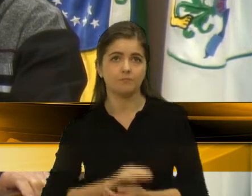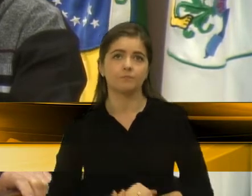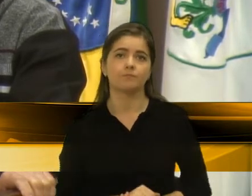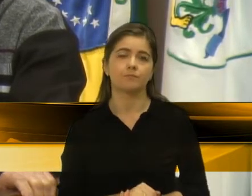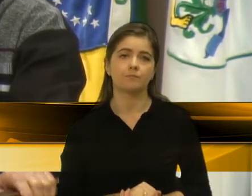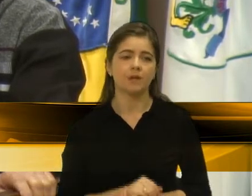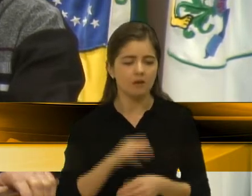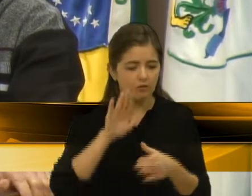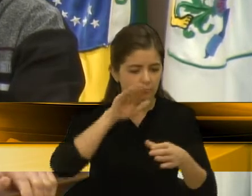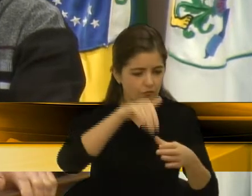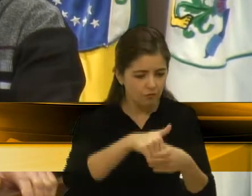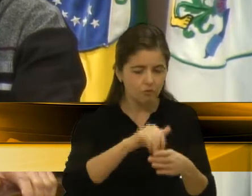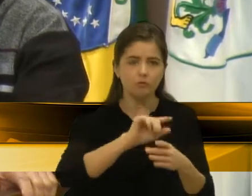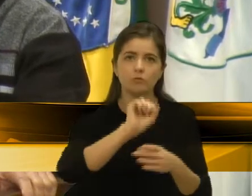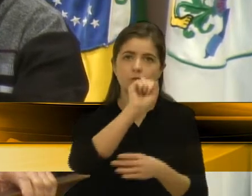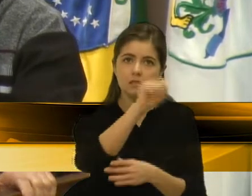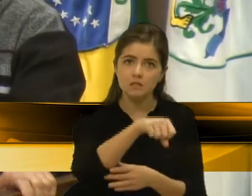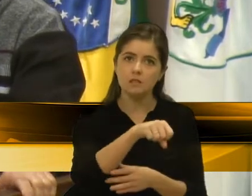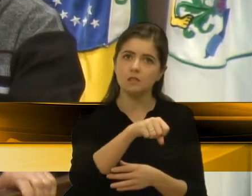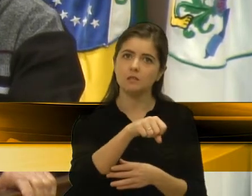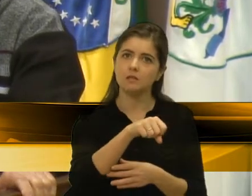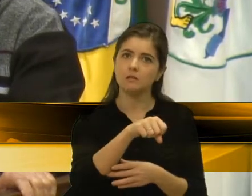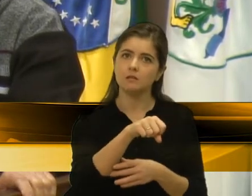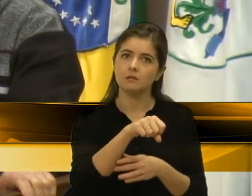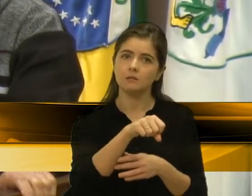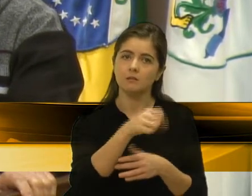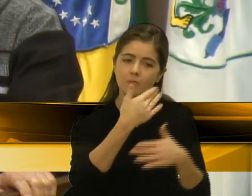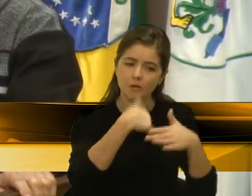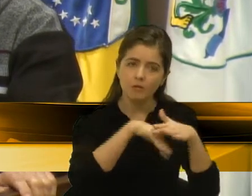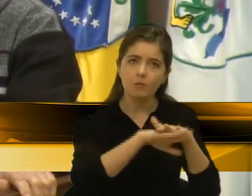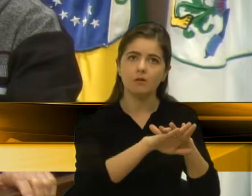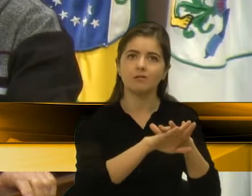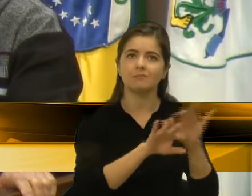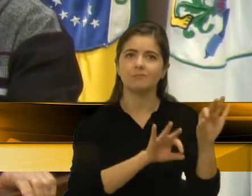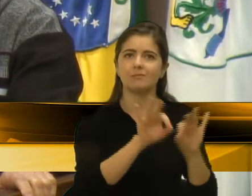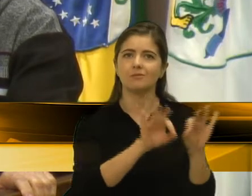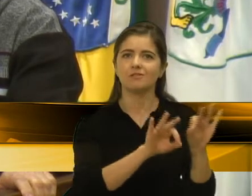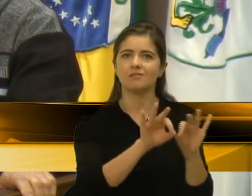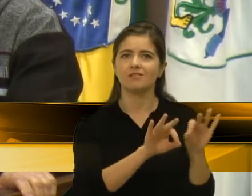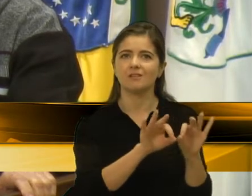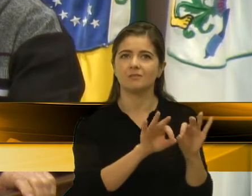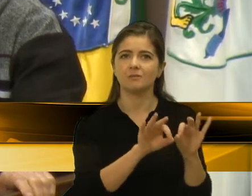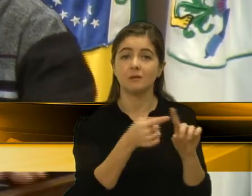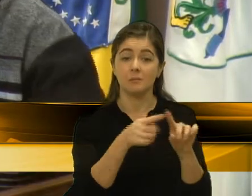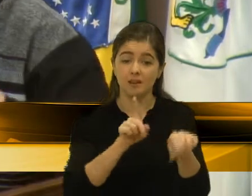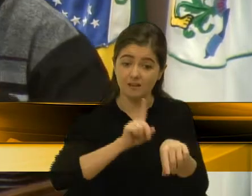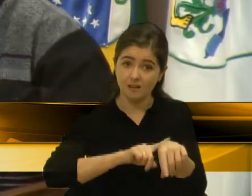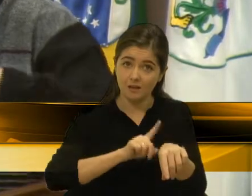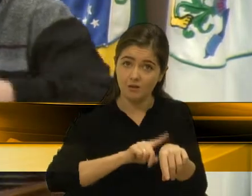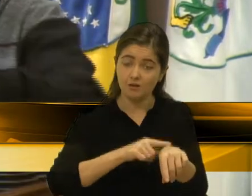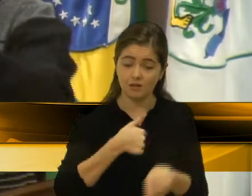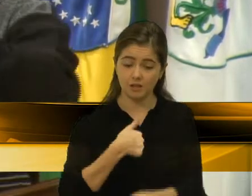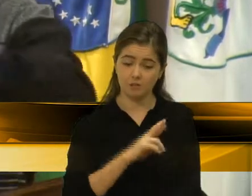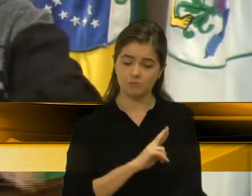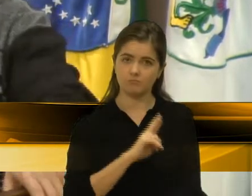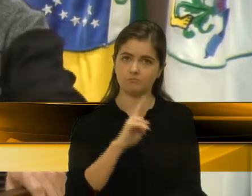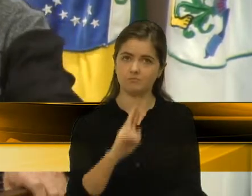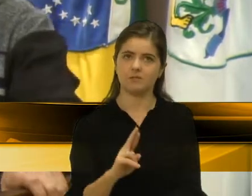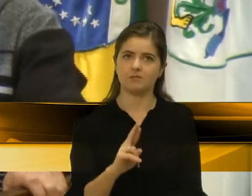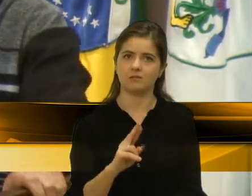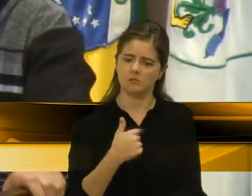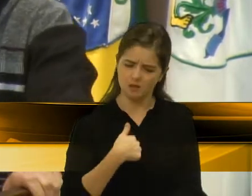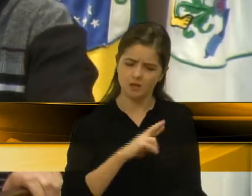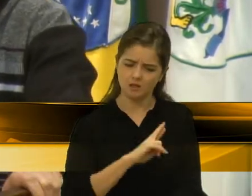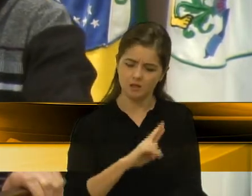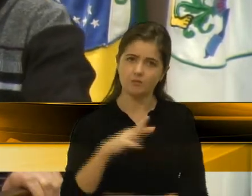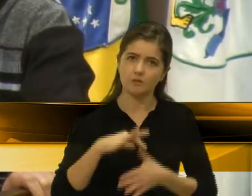né, favorável ao arquivamento. Então, na hora ali, eu não ia falar nada, mas na hora, como representante, eu me sinto representante dos